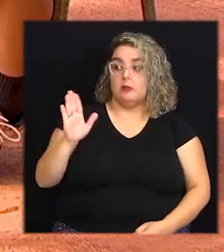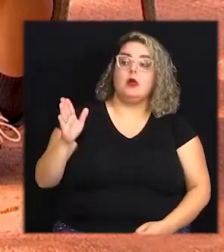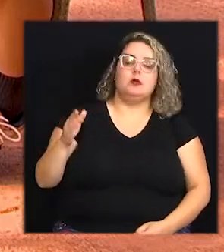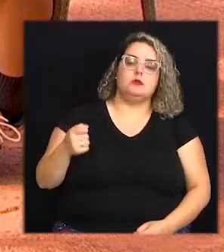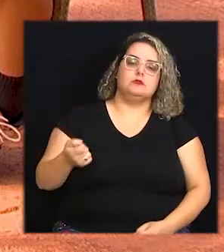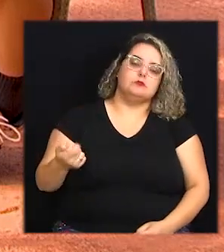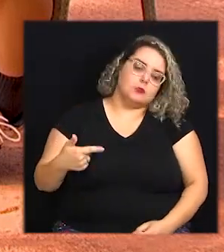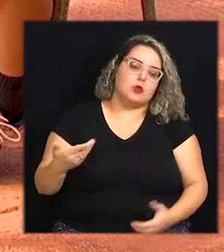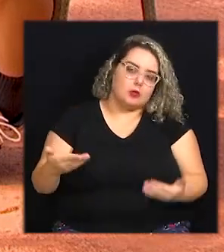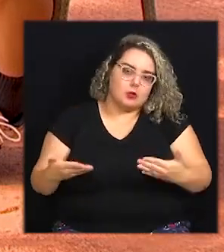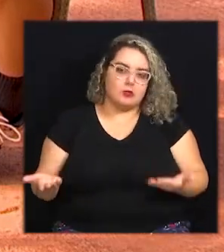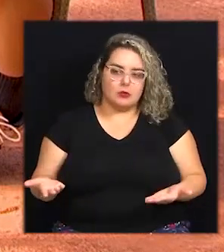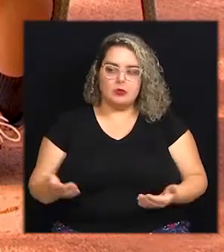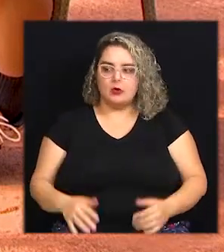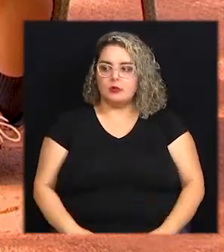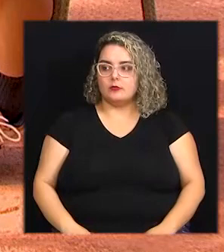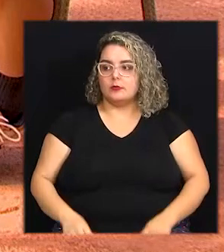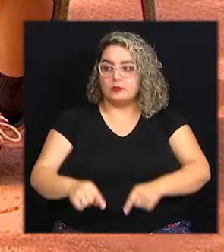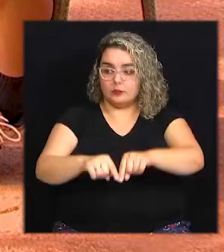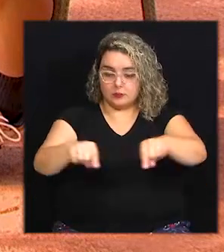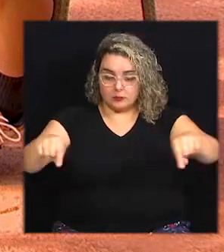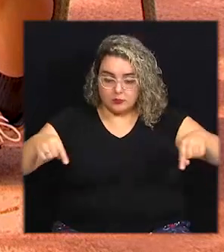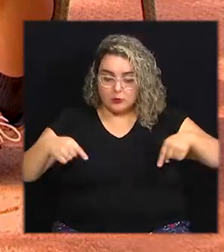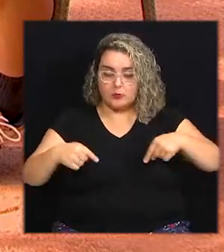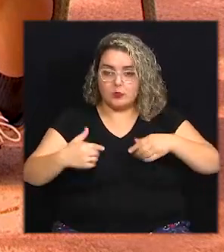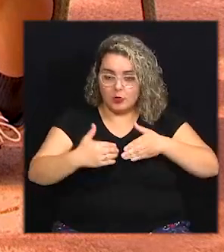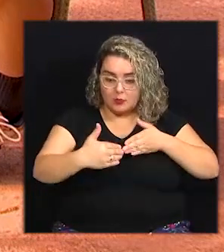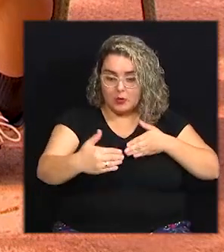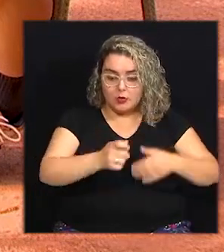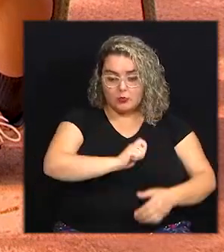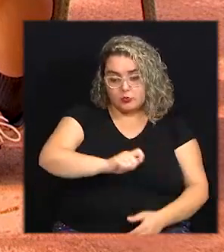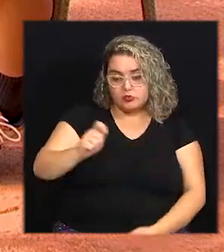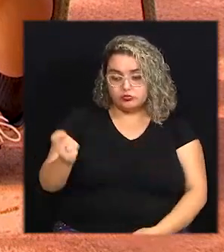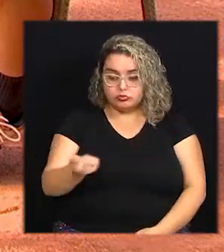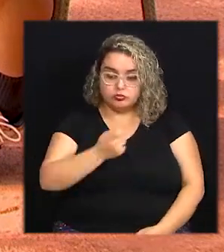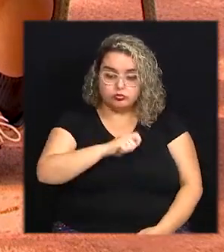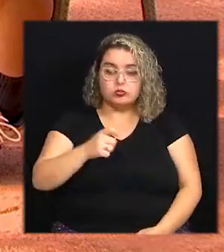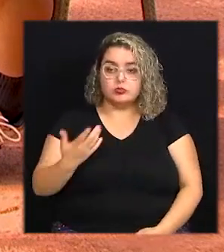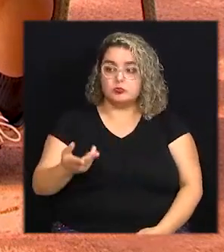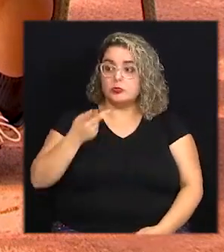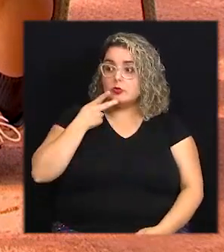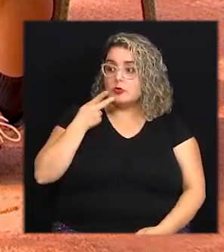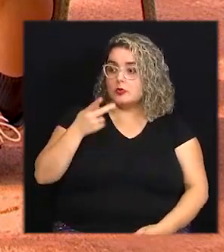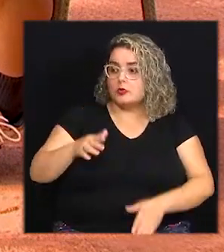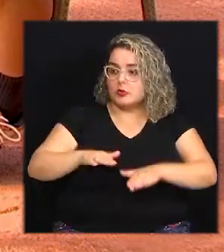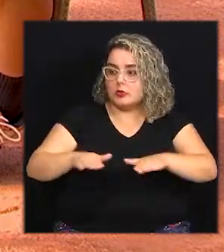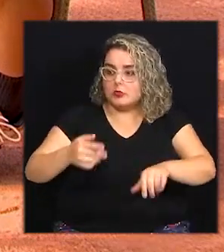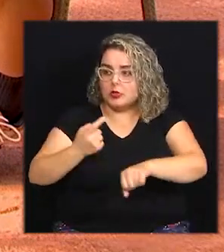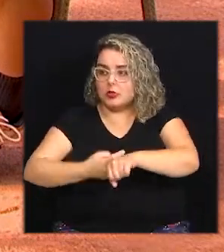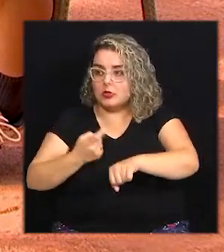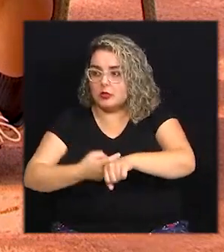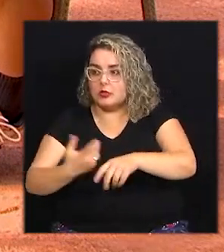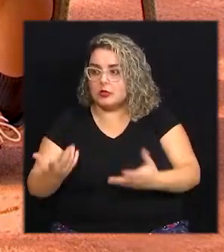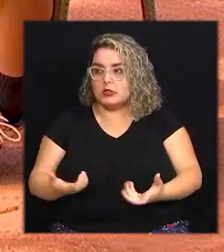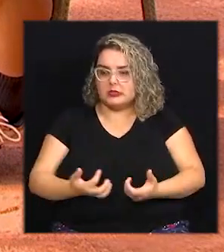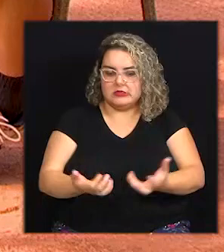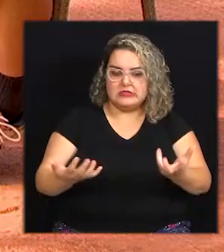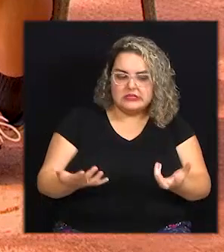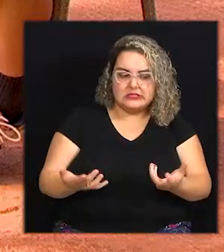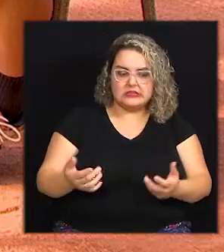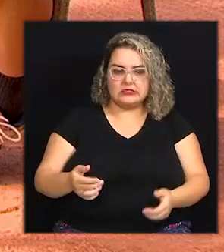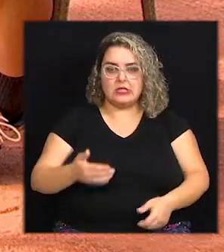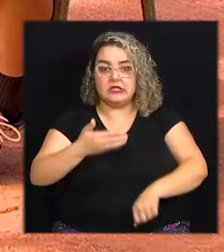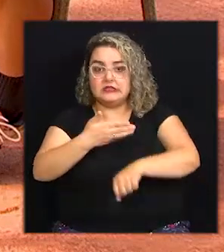a gente está aqui numa quadra de saibro, já nós vamos abordar durante o nosso programa, porque tem piso duro, tem saibro, tem grama, será que treina